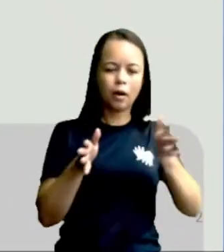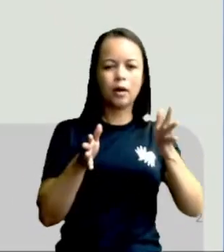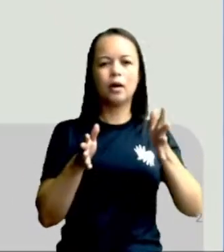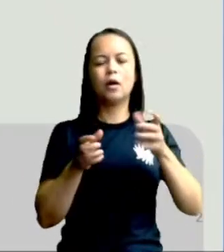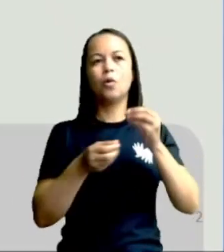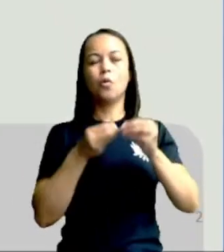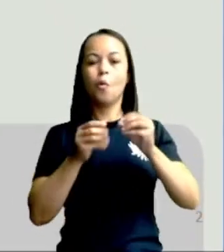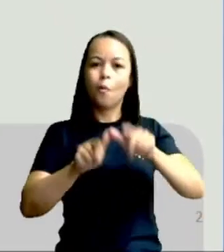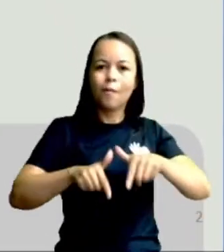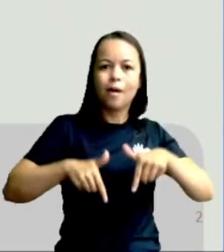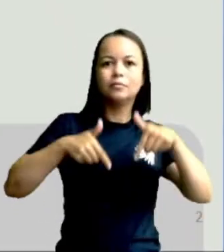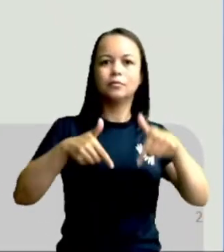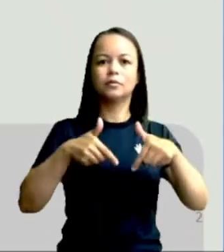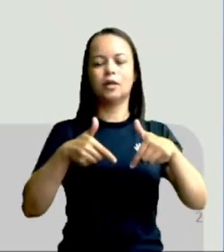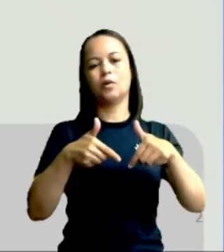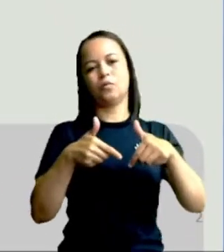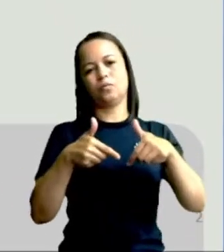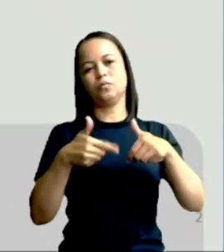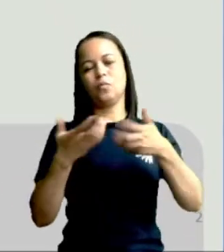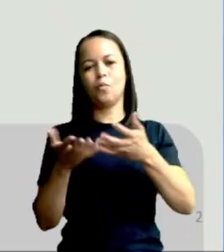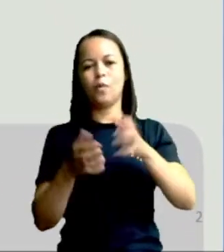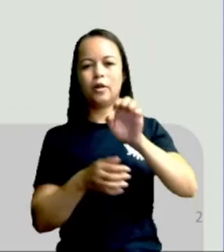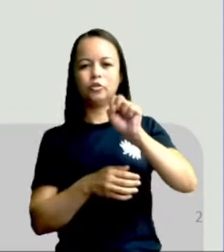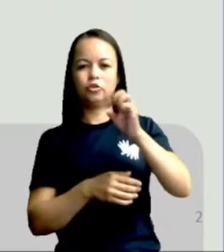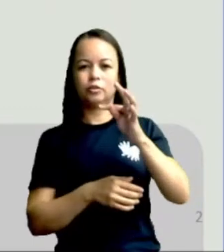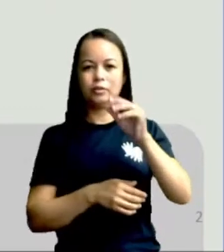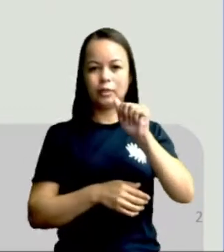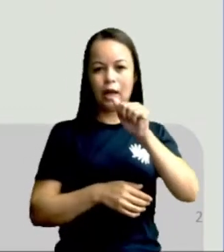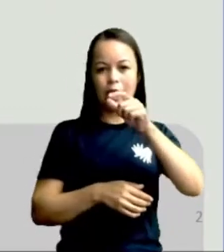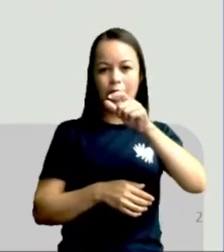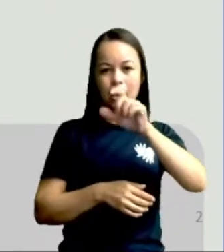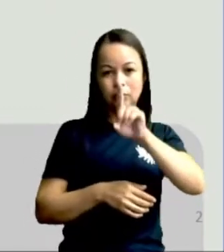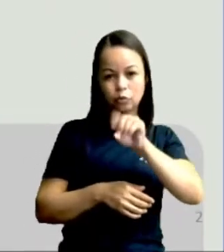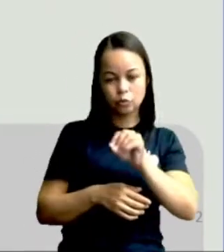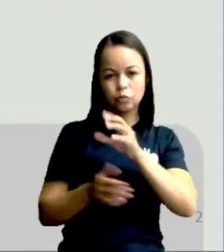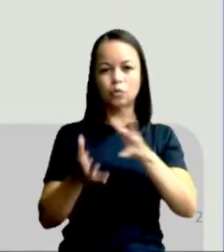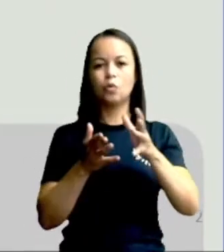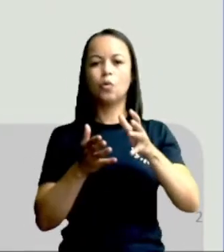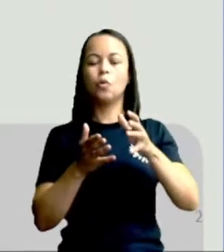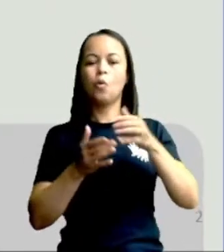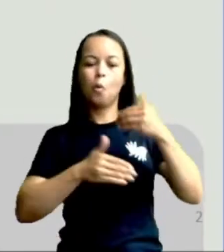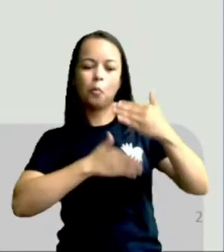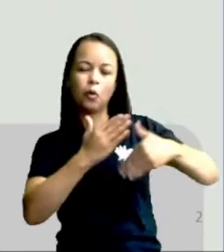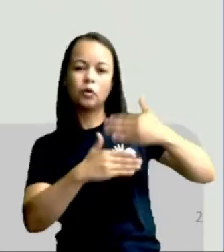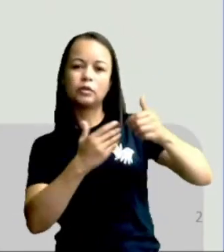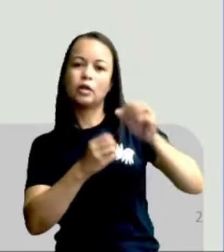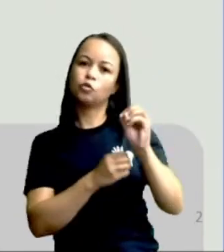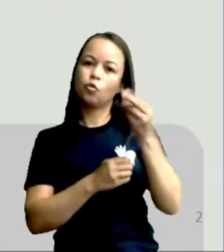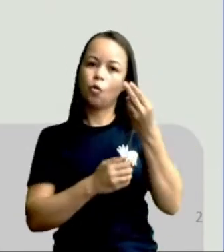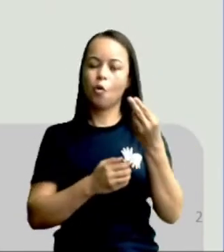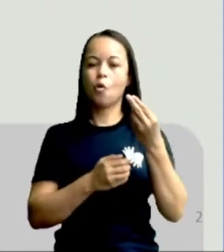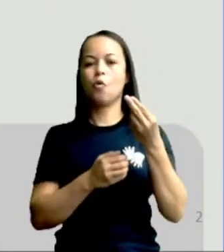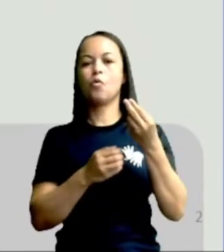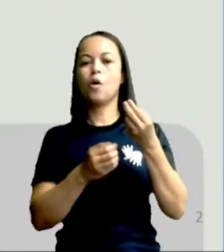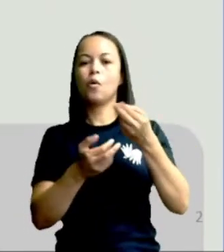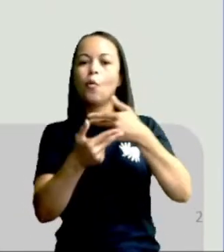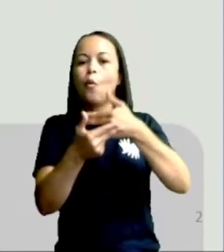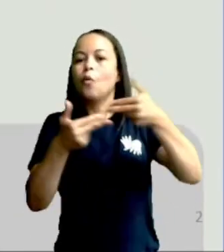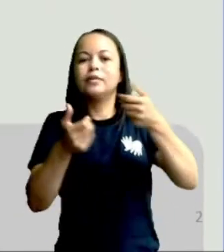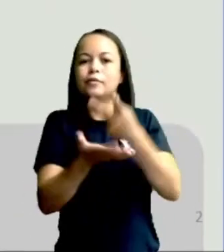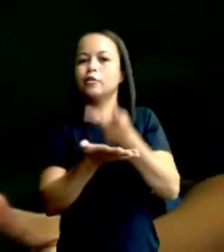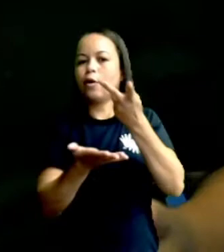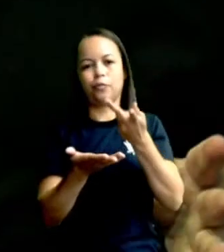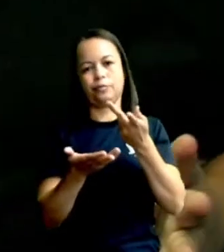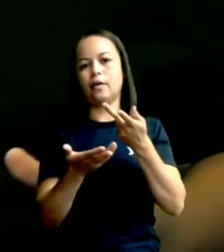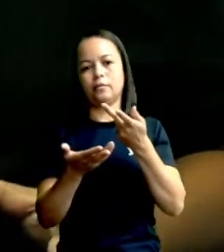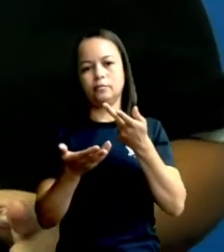uma ação, um estado, um processo ou um fenômeno, tá bom, gente? Volta aqui